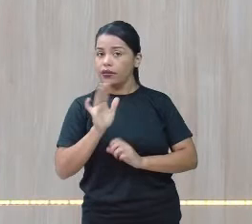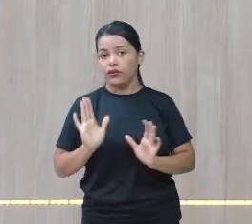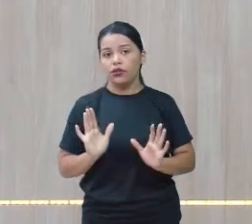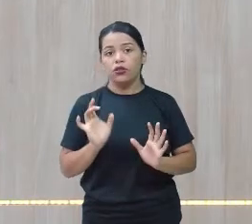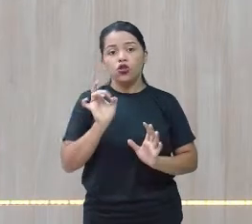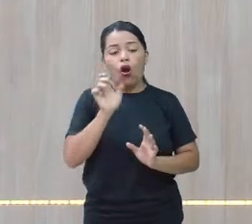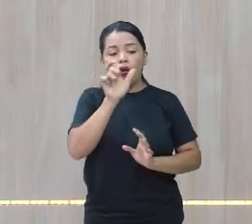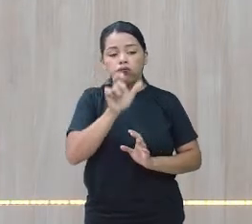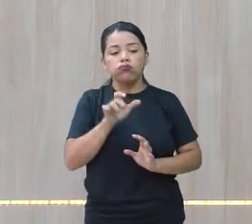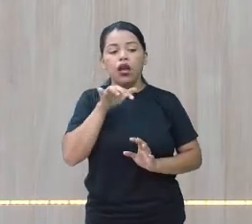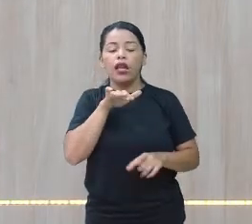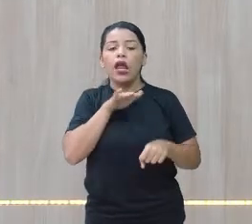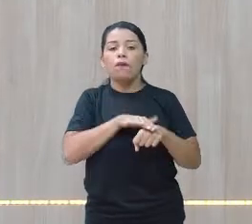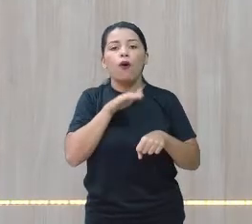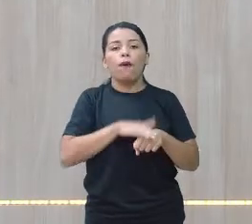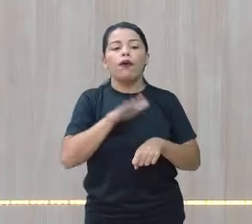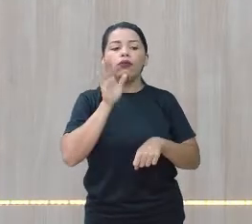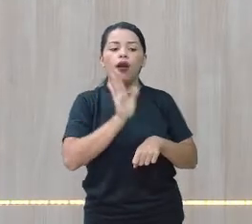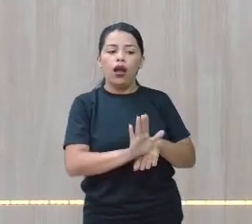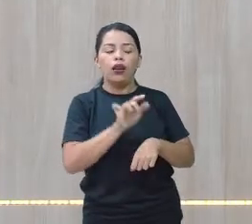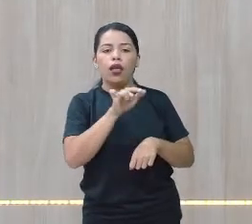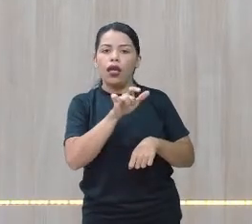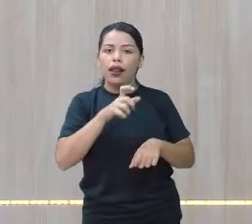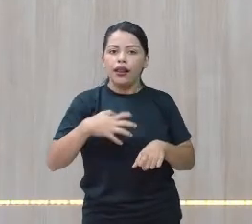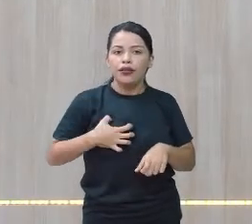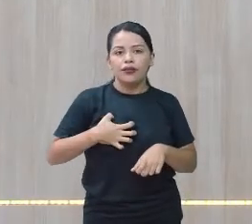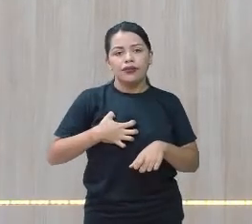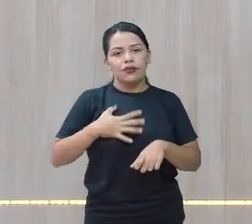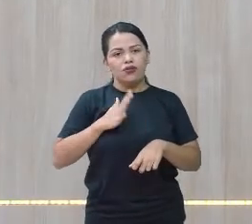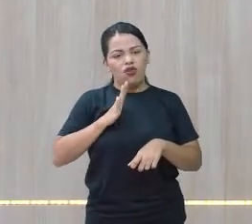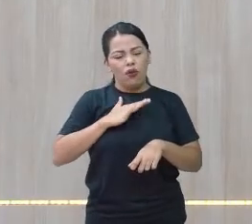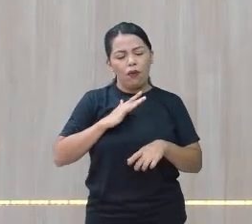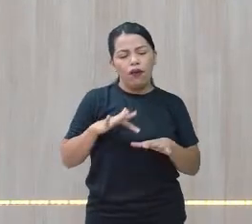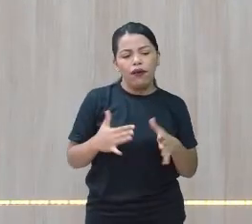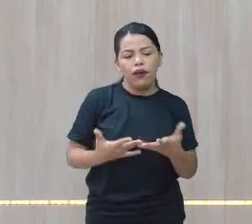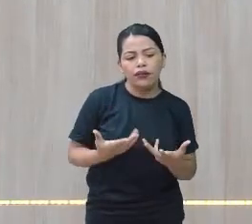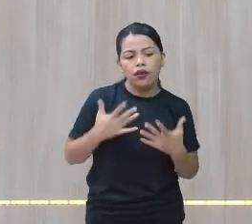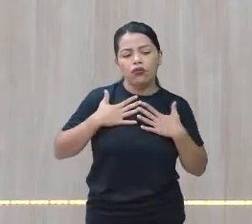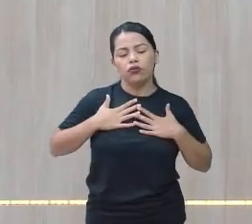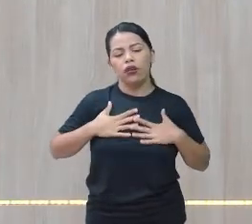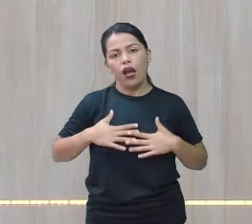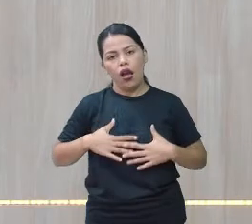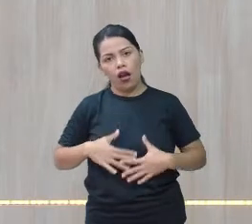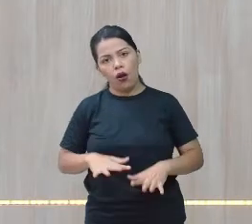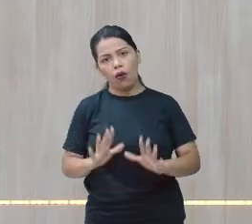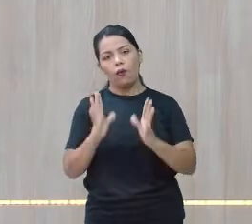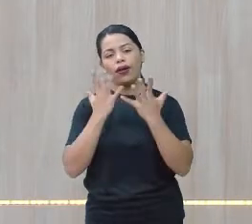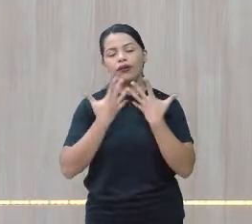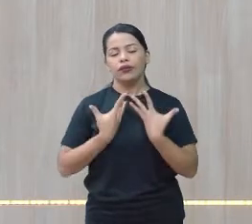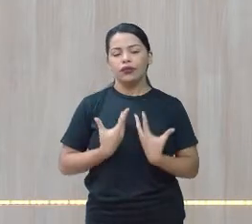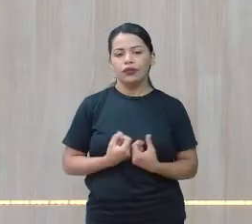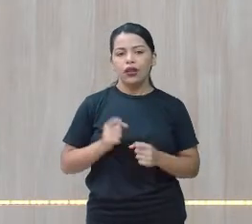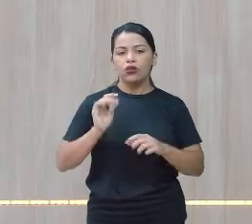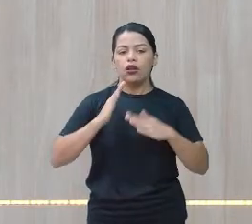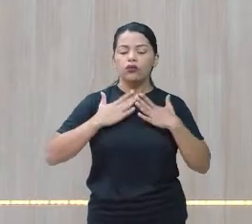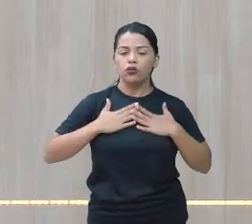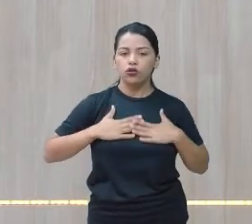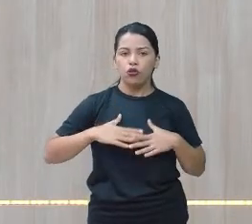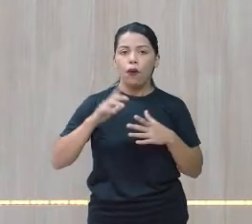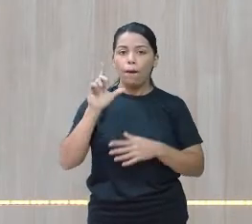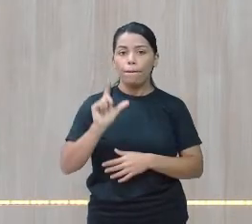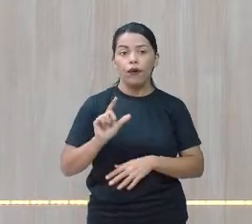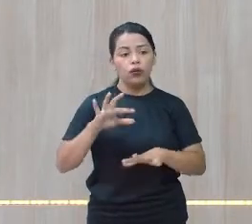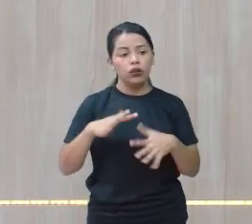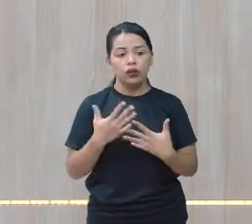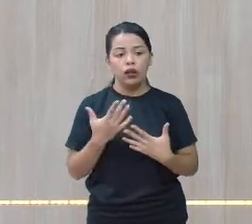Então, vale dar aí uma pausazinha, dar um descanso, né? Tenta não levar muito a sério o que disse naquele